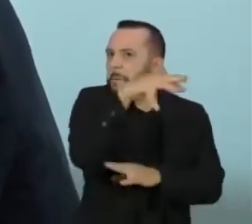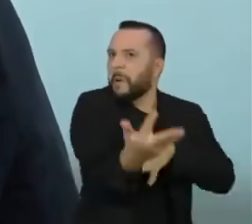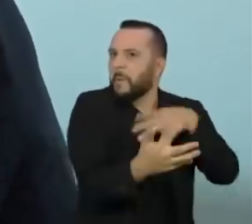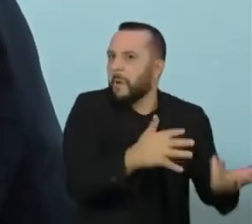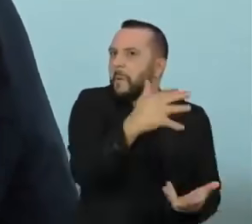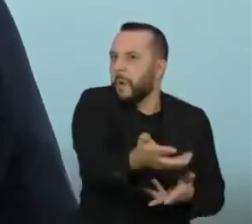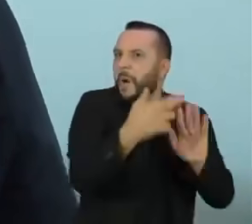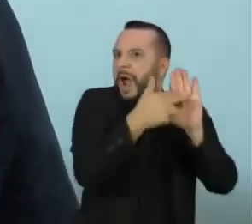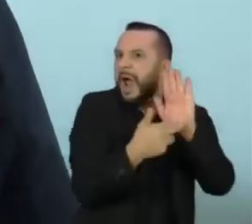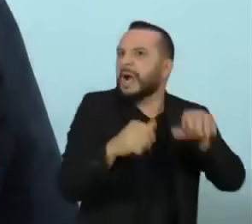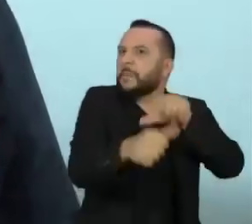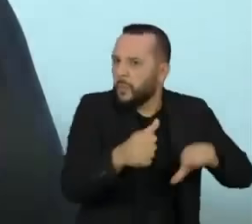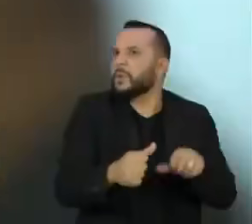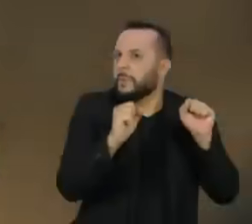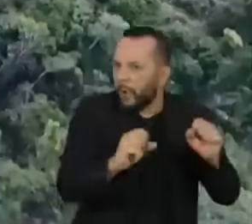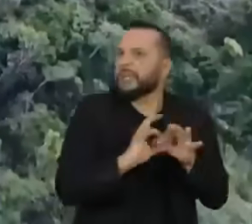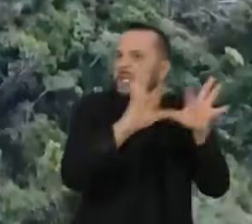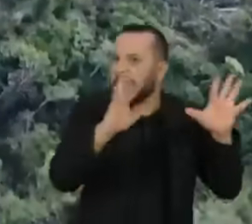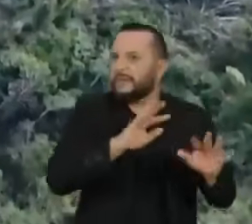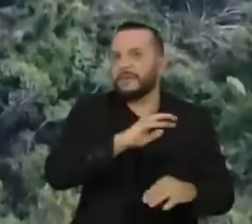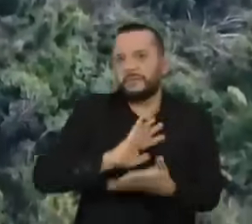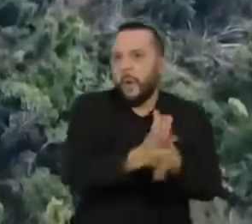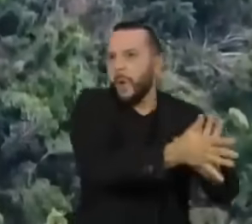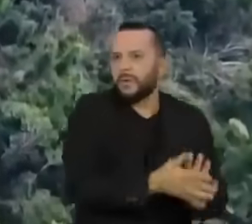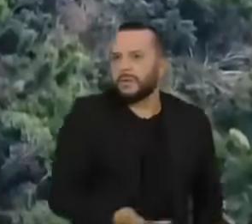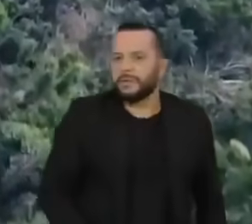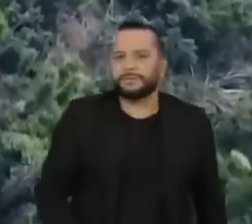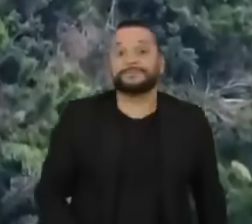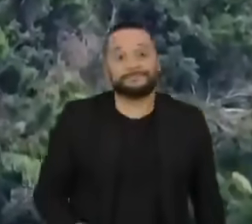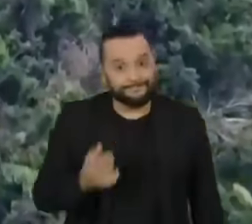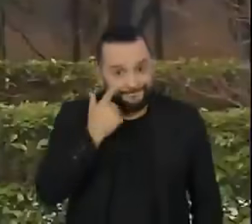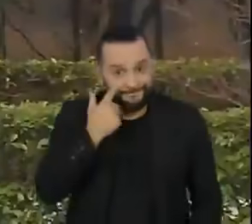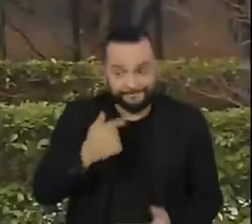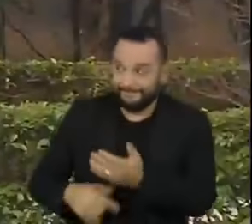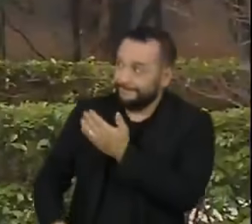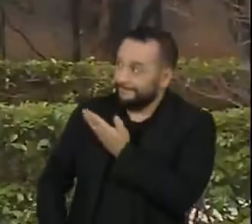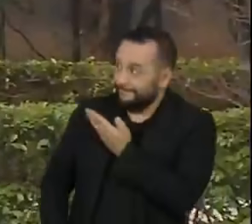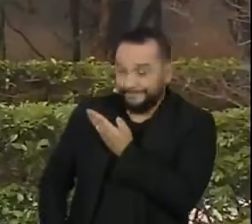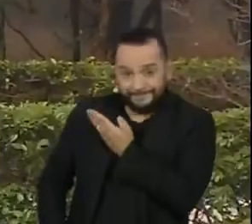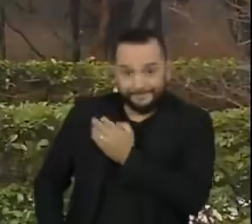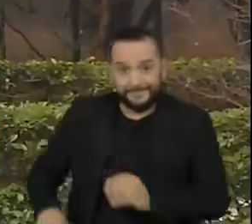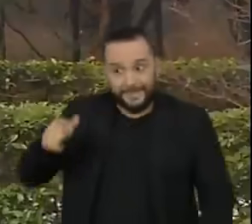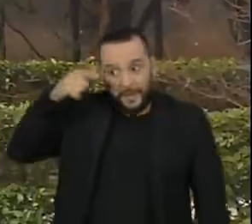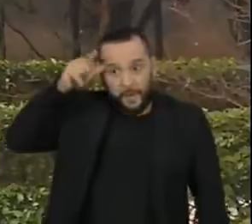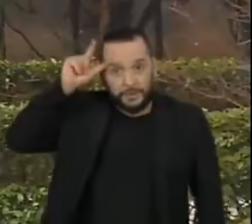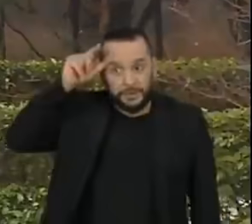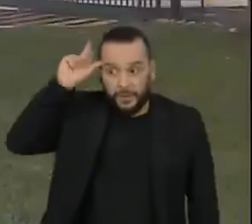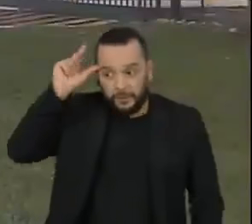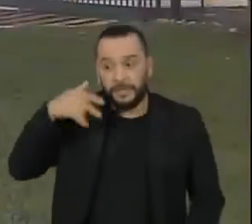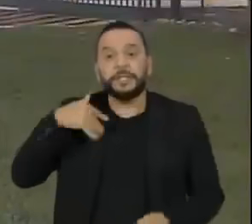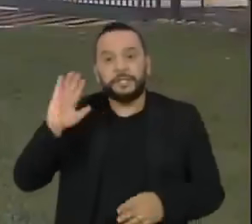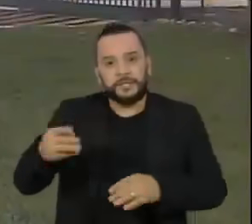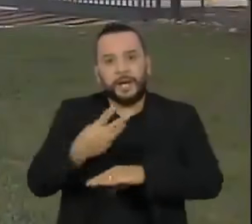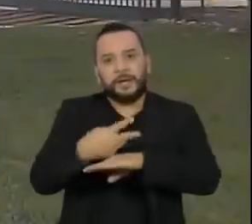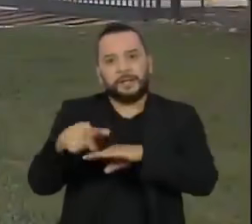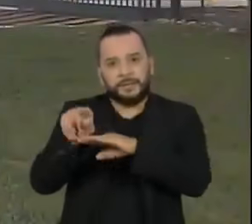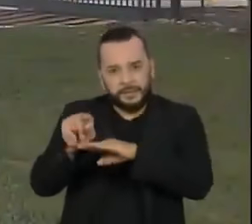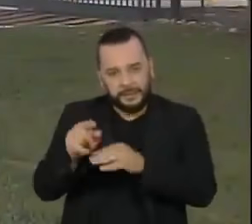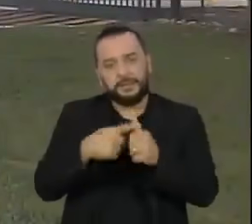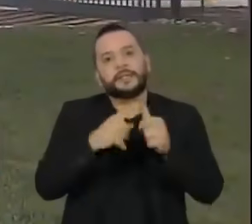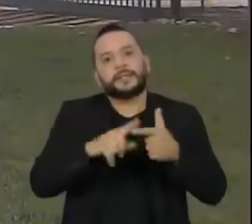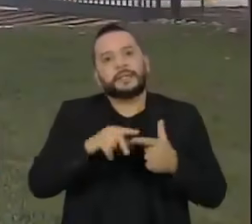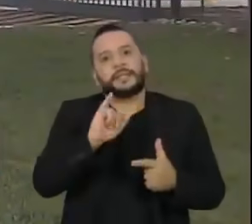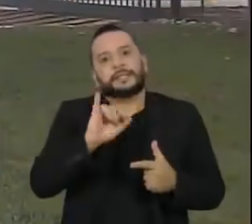o regramento, e simplificando normas. E, de fato, a boiada passou. Anteontem, fiscais do IBAMA, do ICMBio